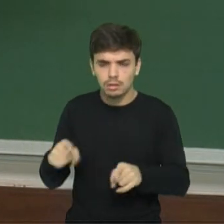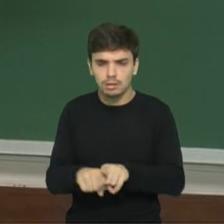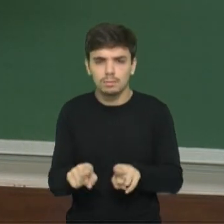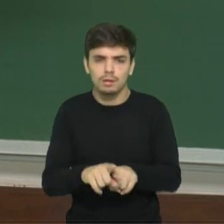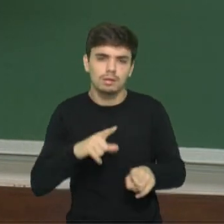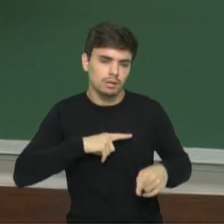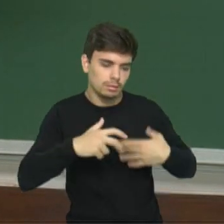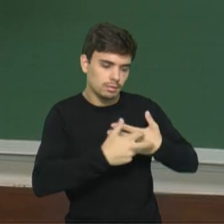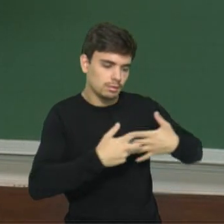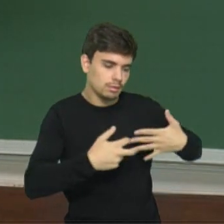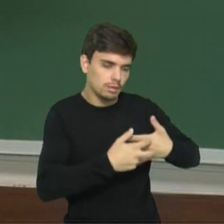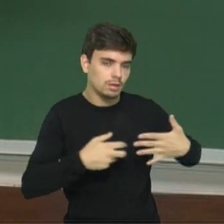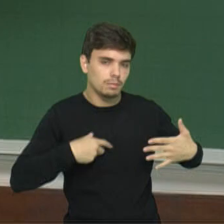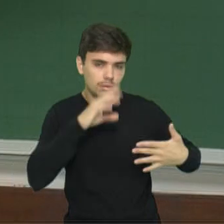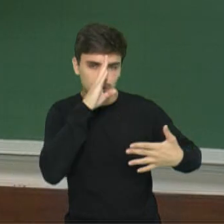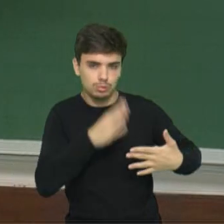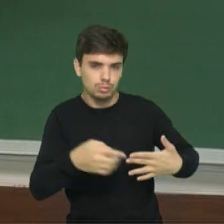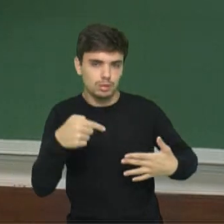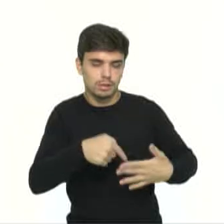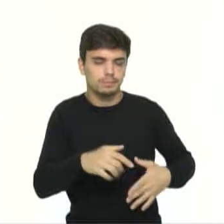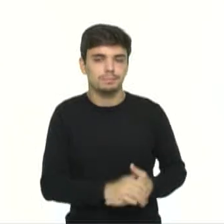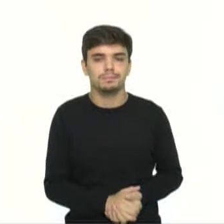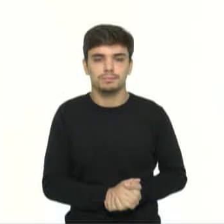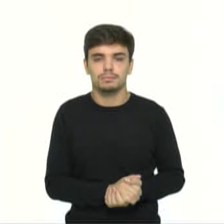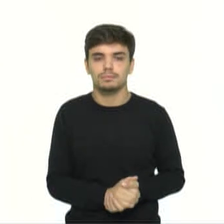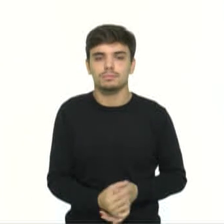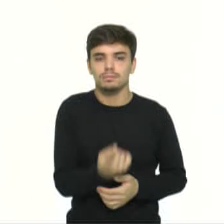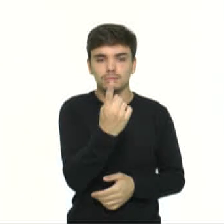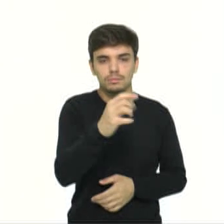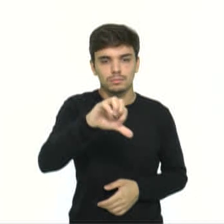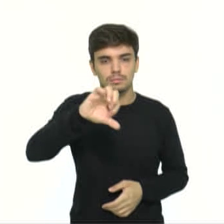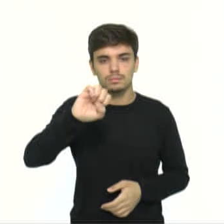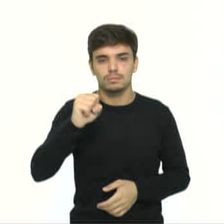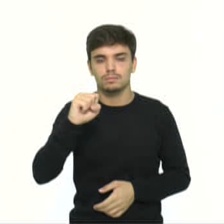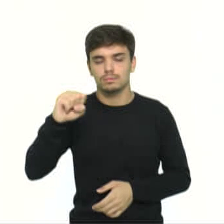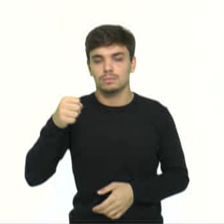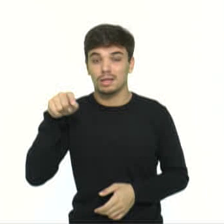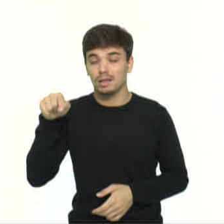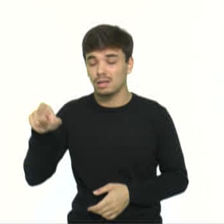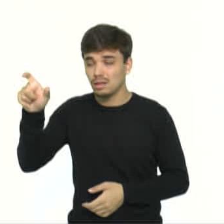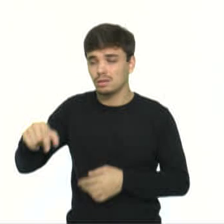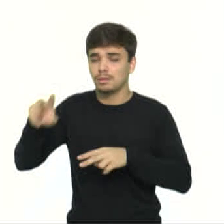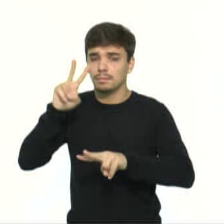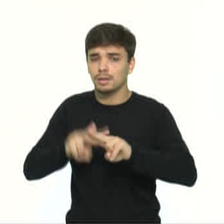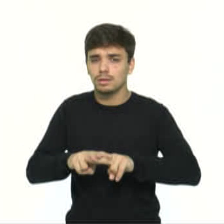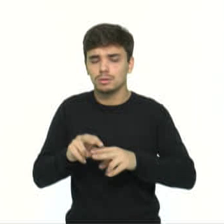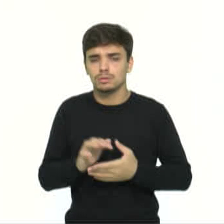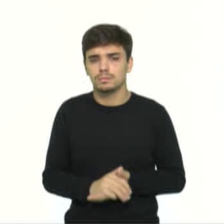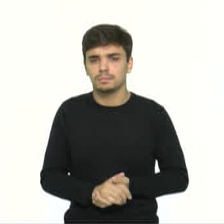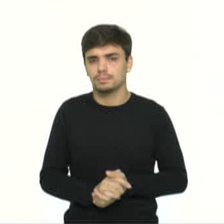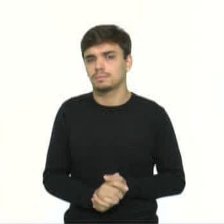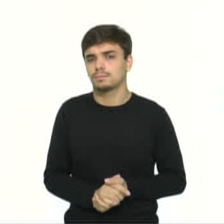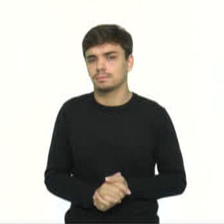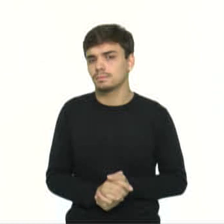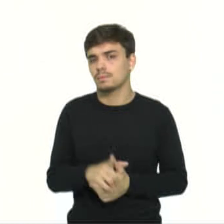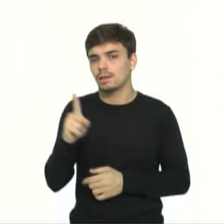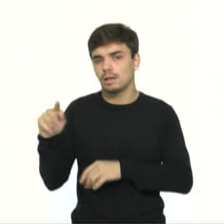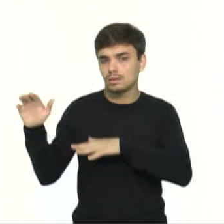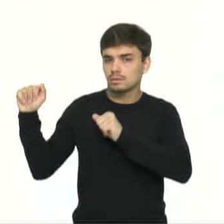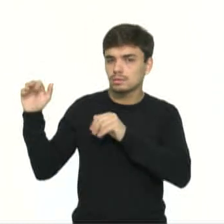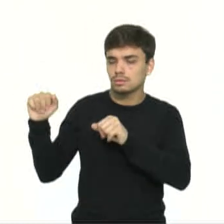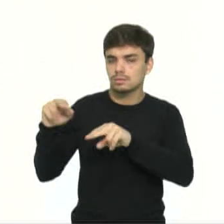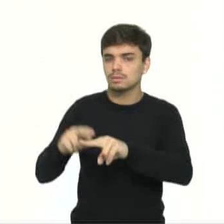crimes cometidos durante a ditadura, né? Em 1998, Pinochet foi preso na Espanha